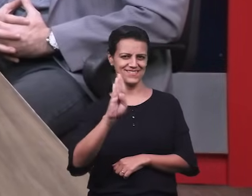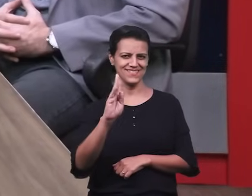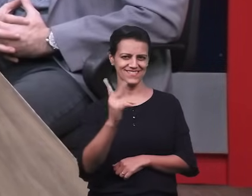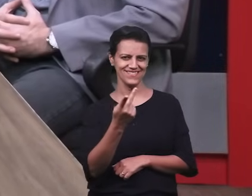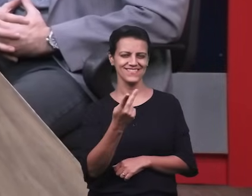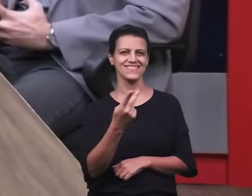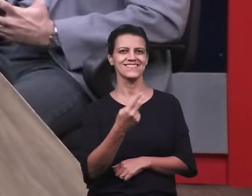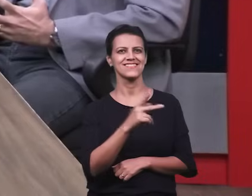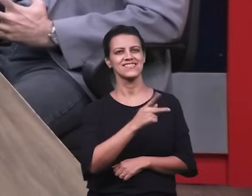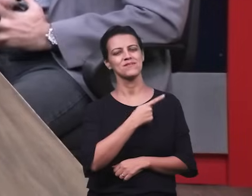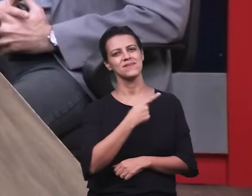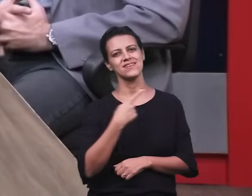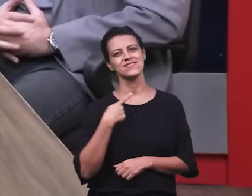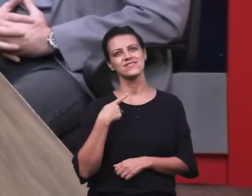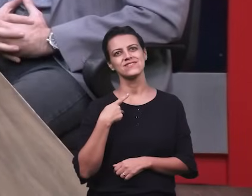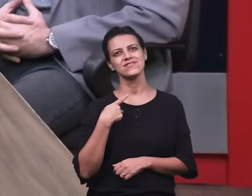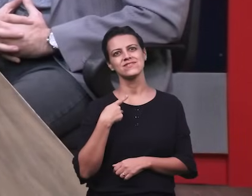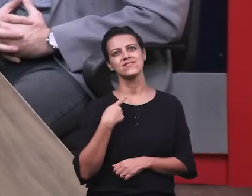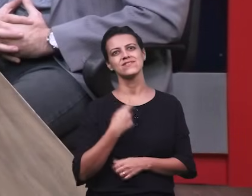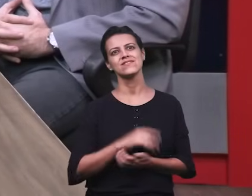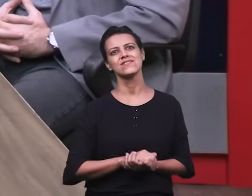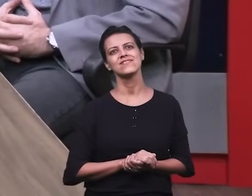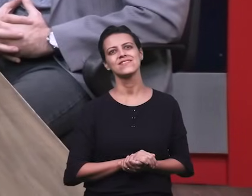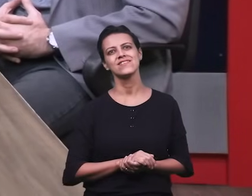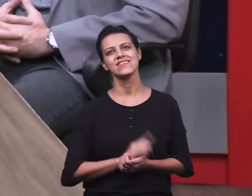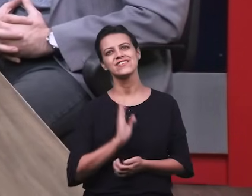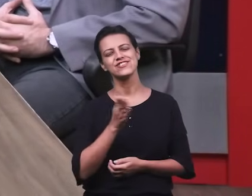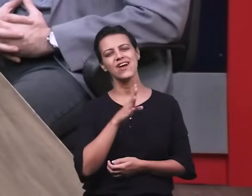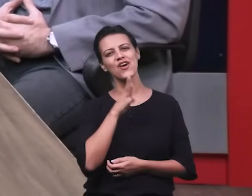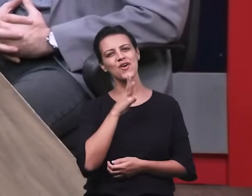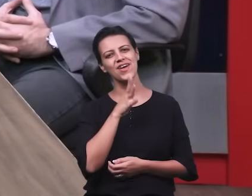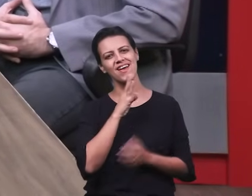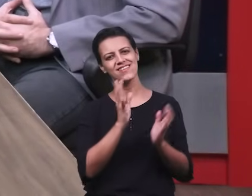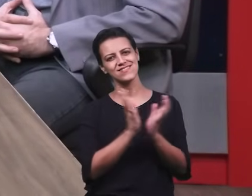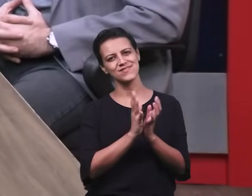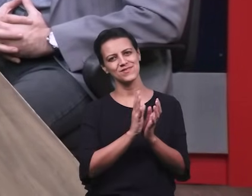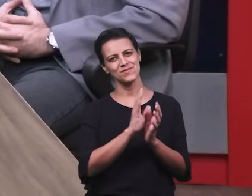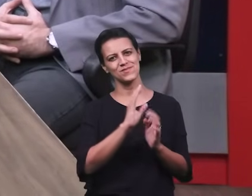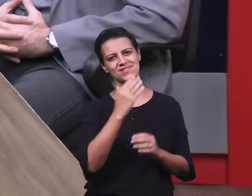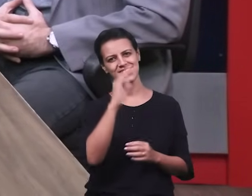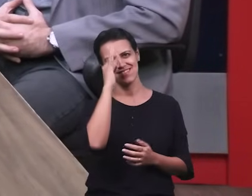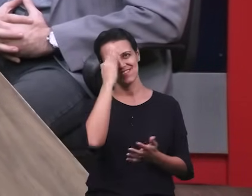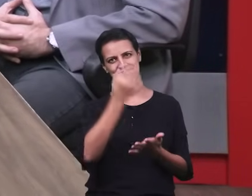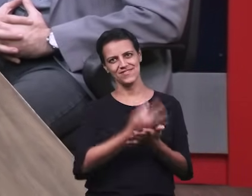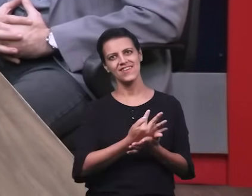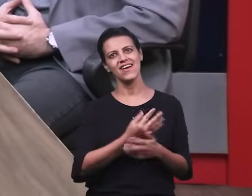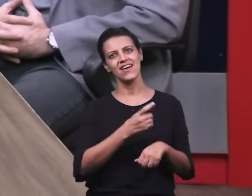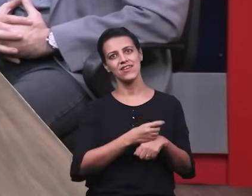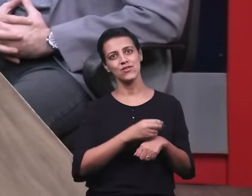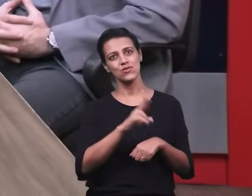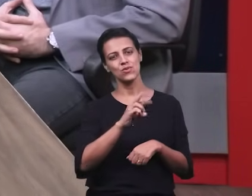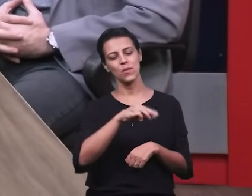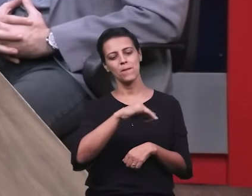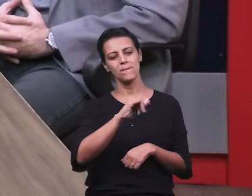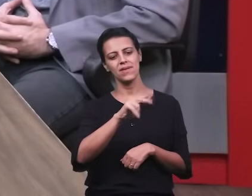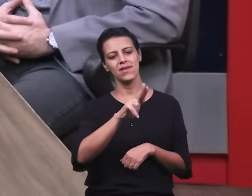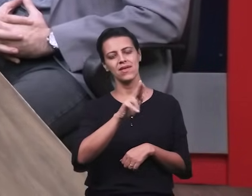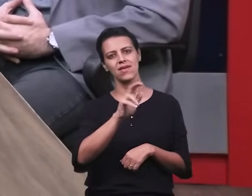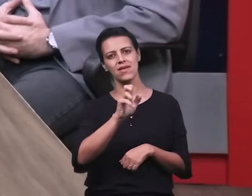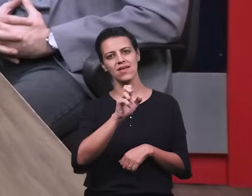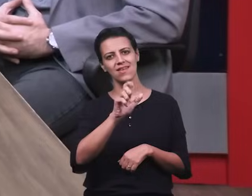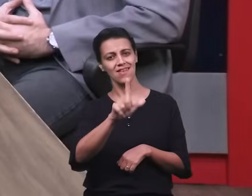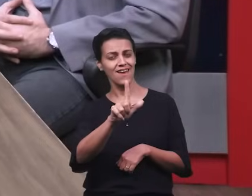sobre esse assunto. Pastor já conhecido, membro do grupo Ciência e Fé, o doutor Miguel Faria Lima, paz do Senhor,